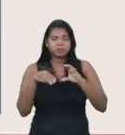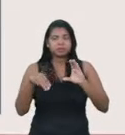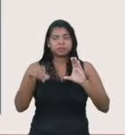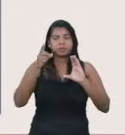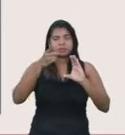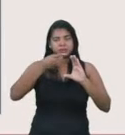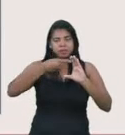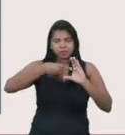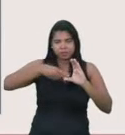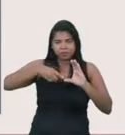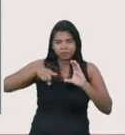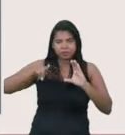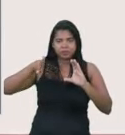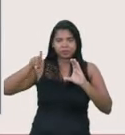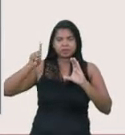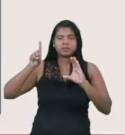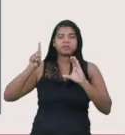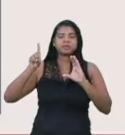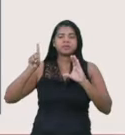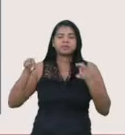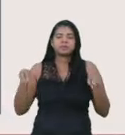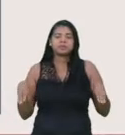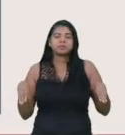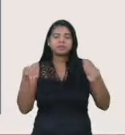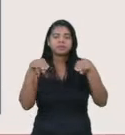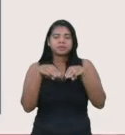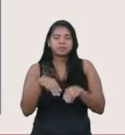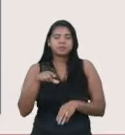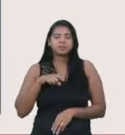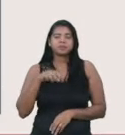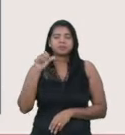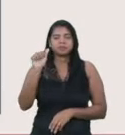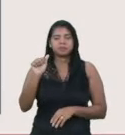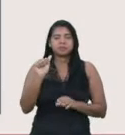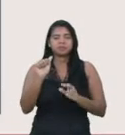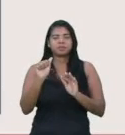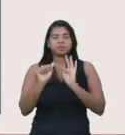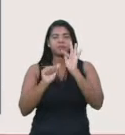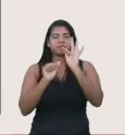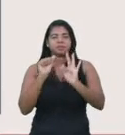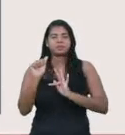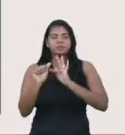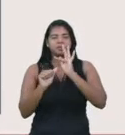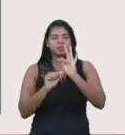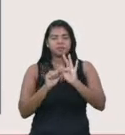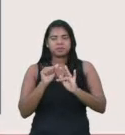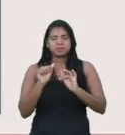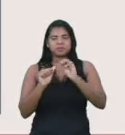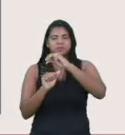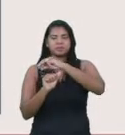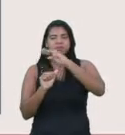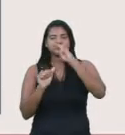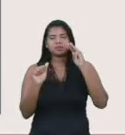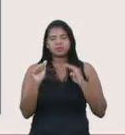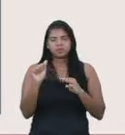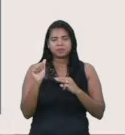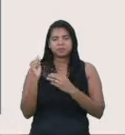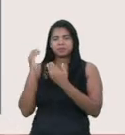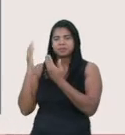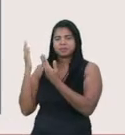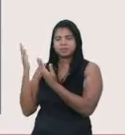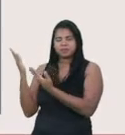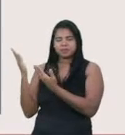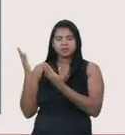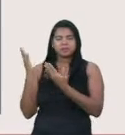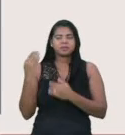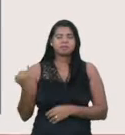graças a essa curvatura do campo magnético nós vamos ter os fenômenos da aurora boreal e aurora austral. É